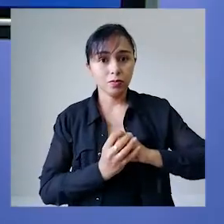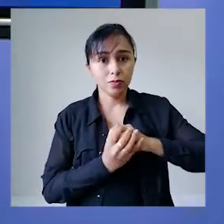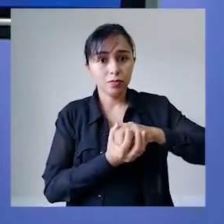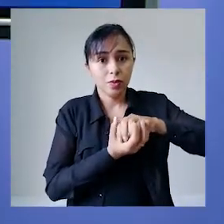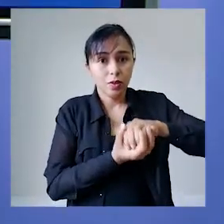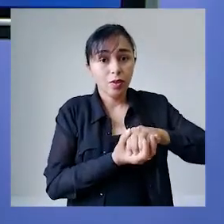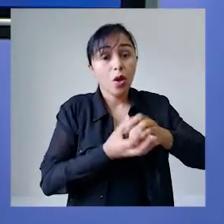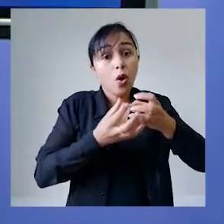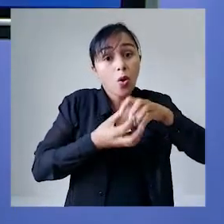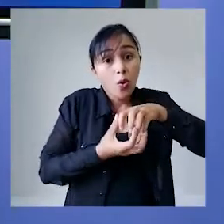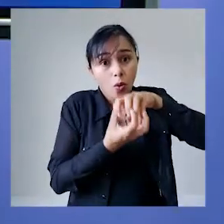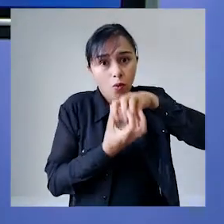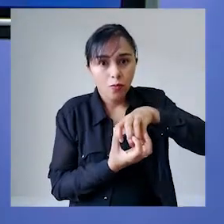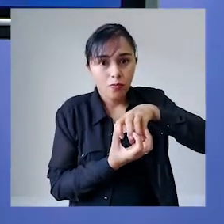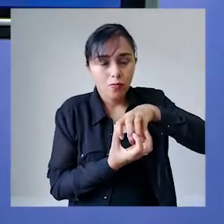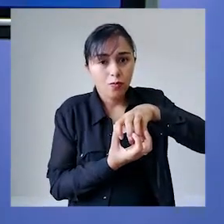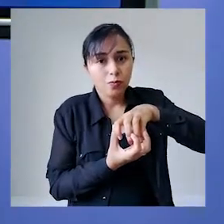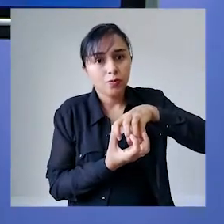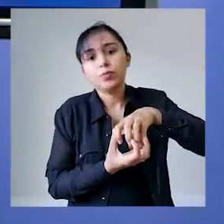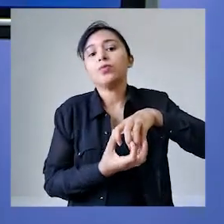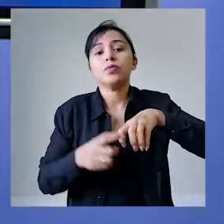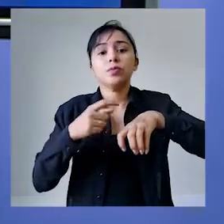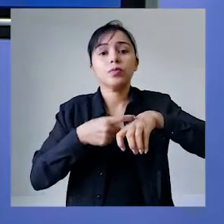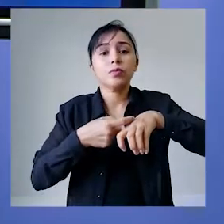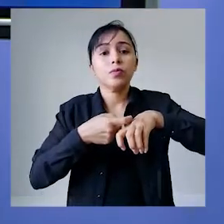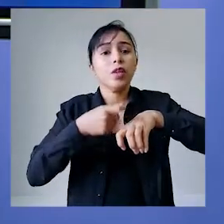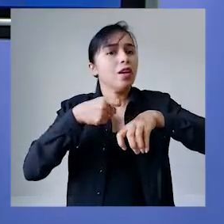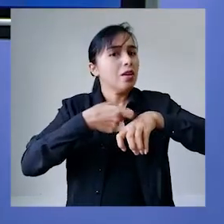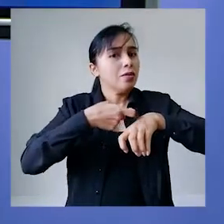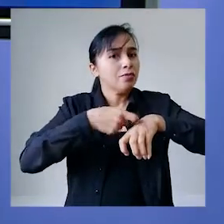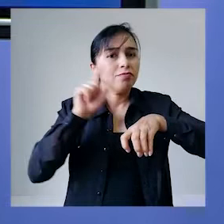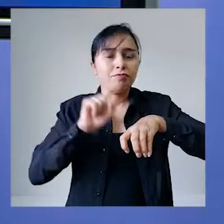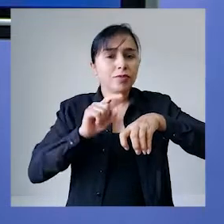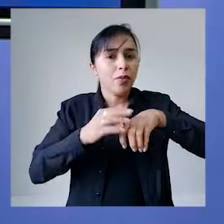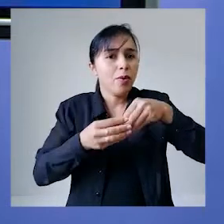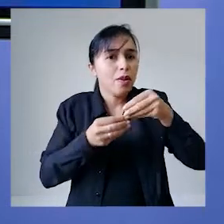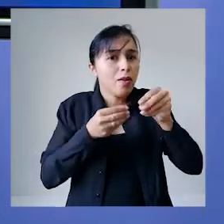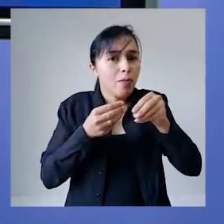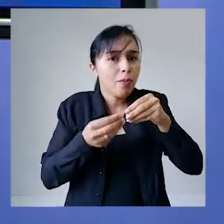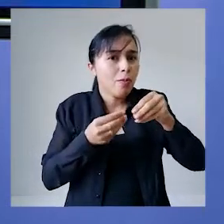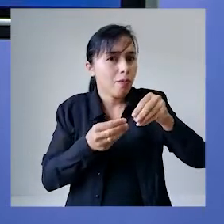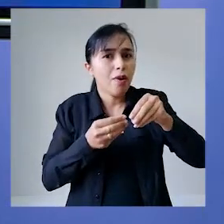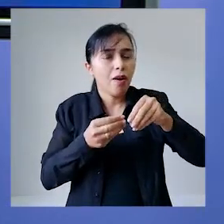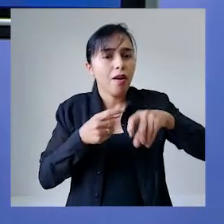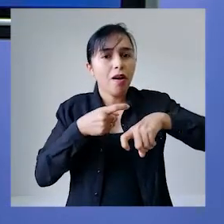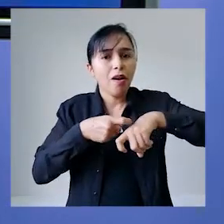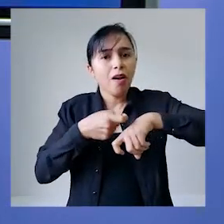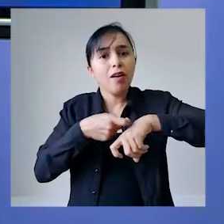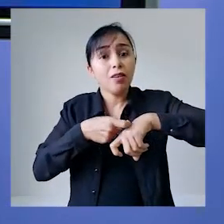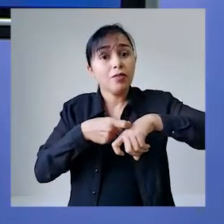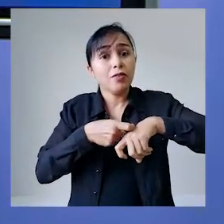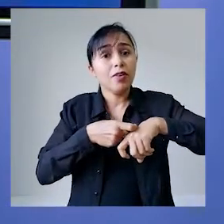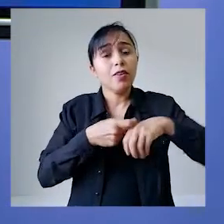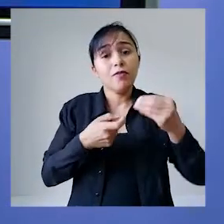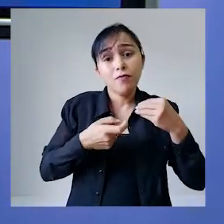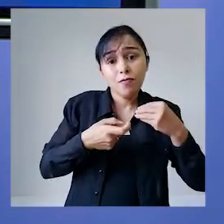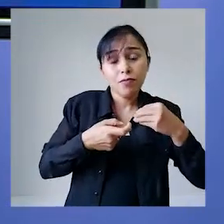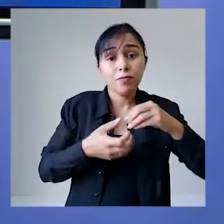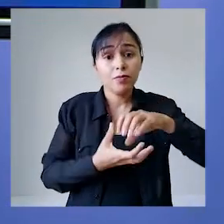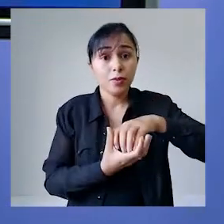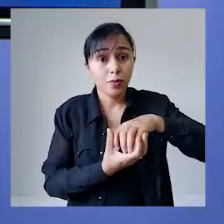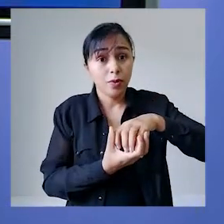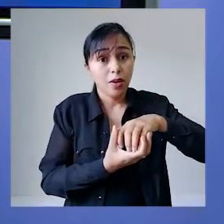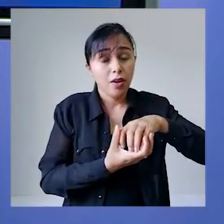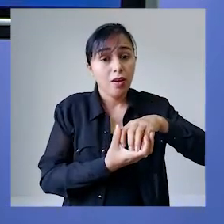alguns intempéries, mas os anfíbios ainda dependem da água para a reprodução, porque esse ovo não tem uma casca rígida.